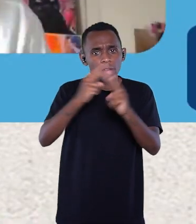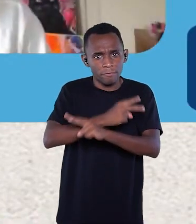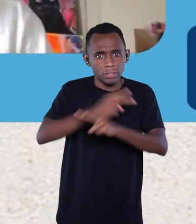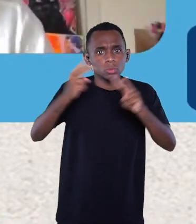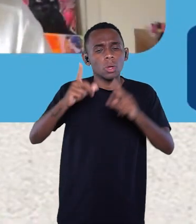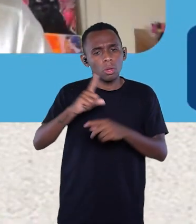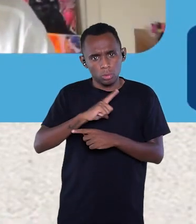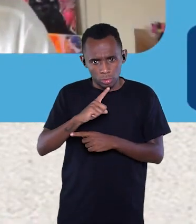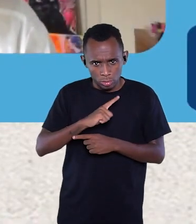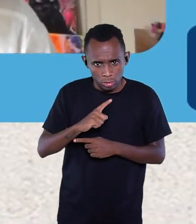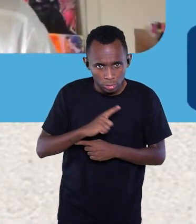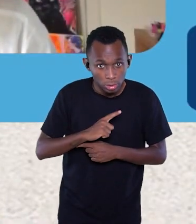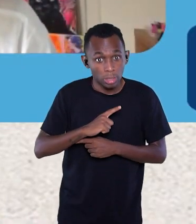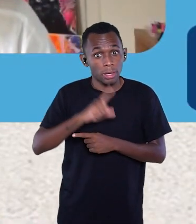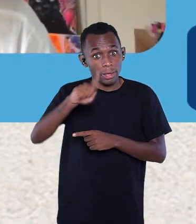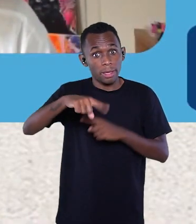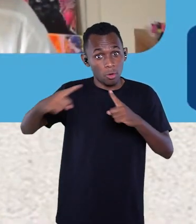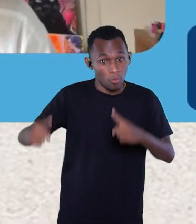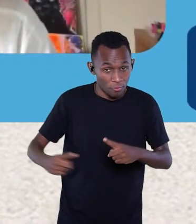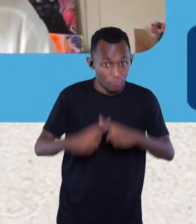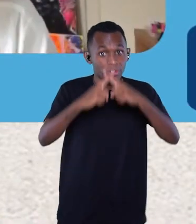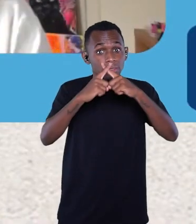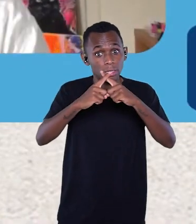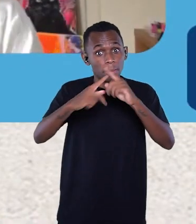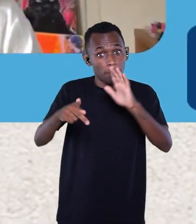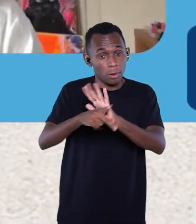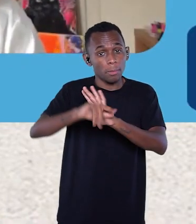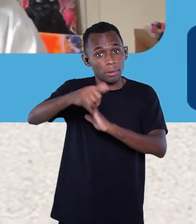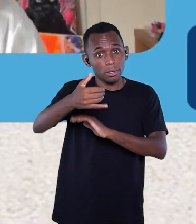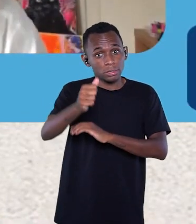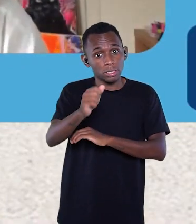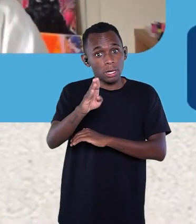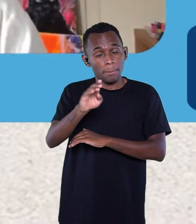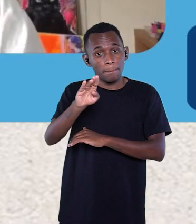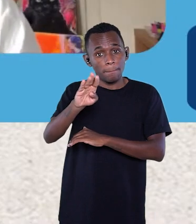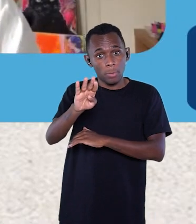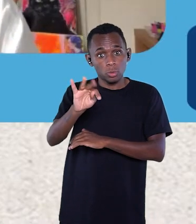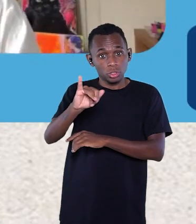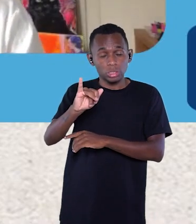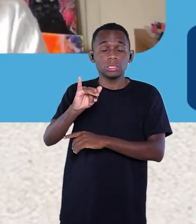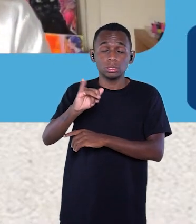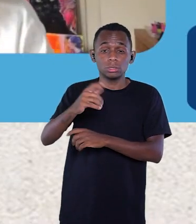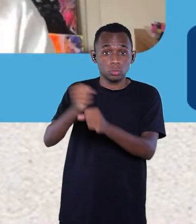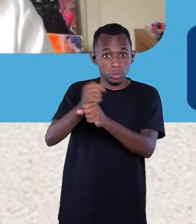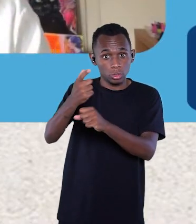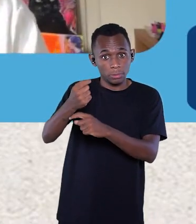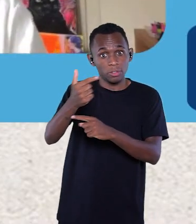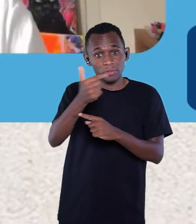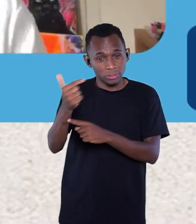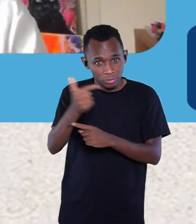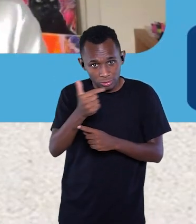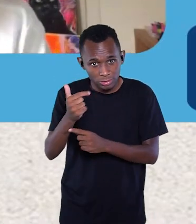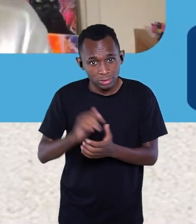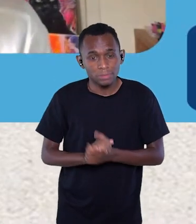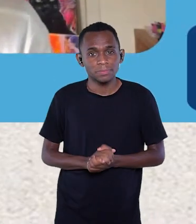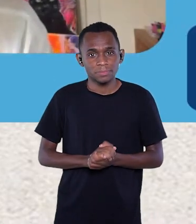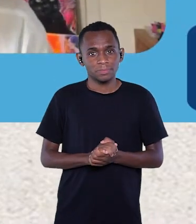tal. Importante, também... foi finalista do Jabuti 2022. É